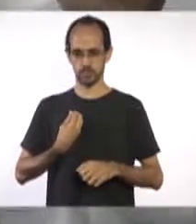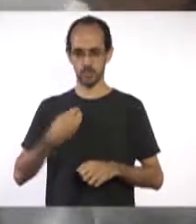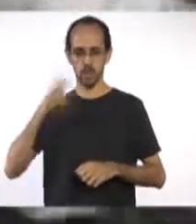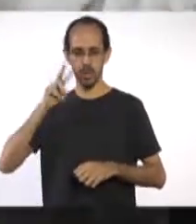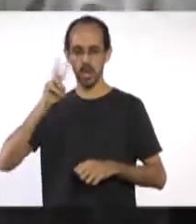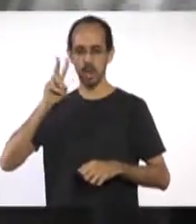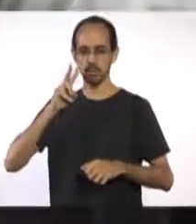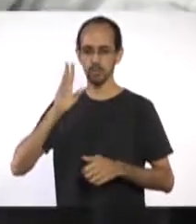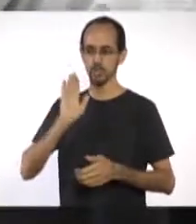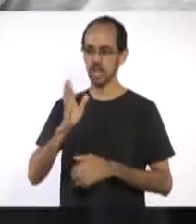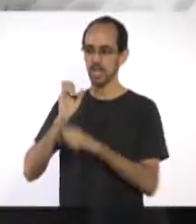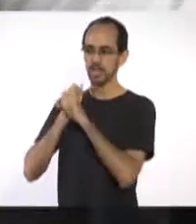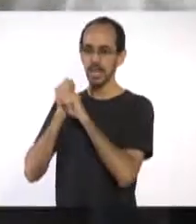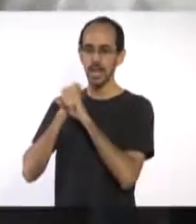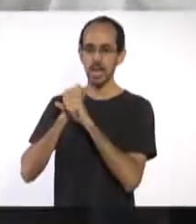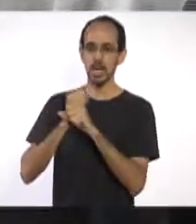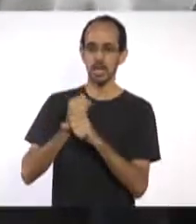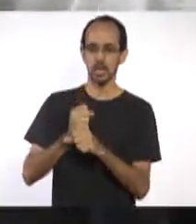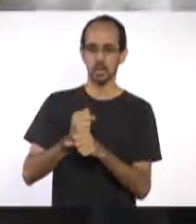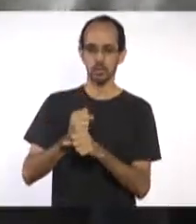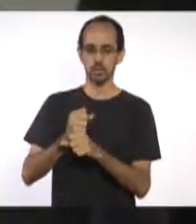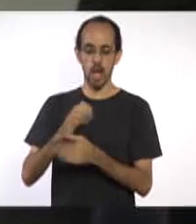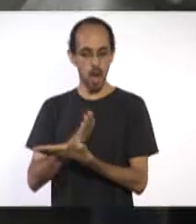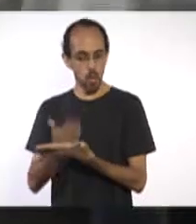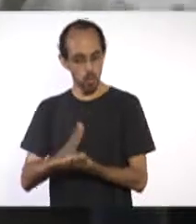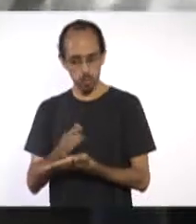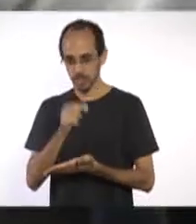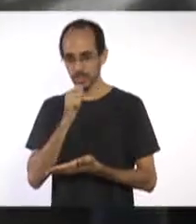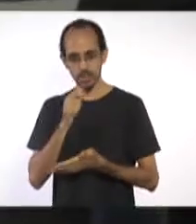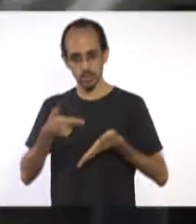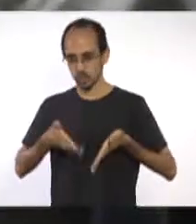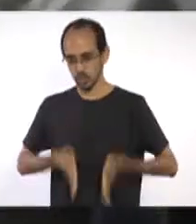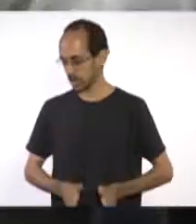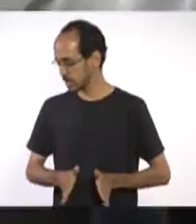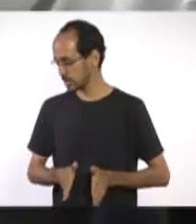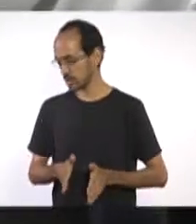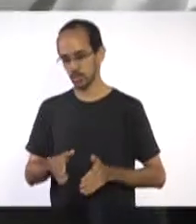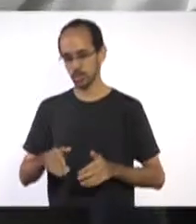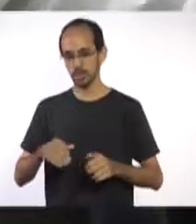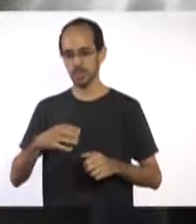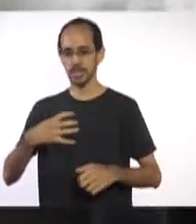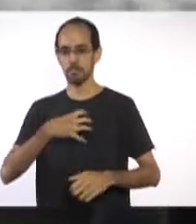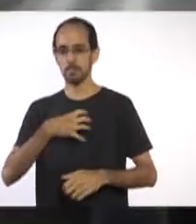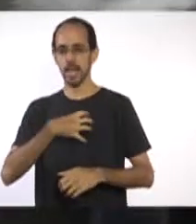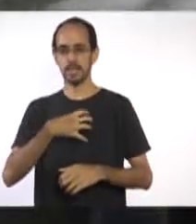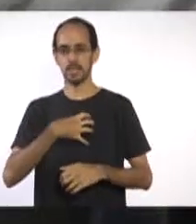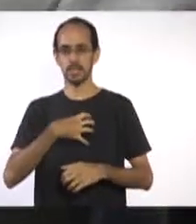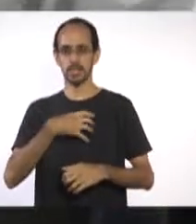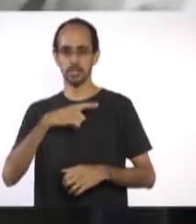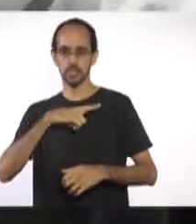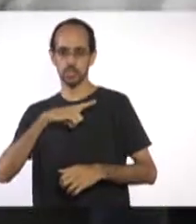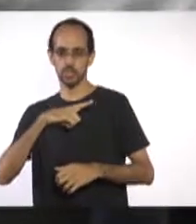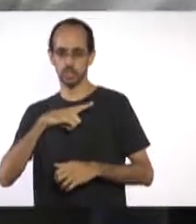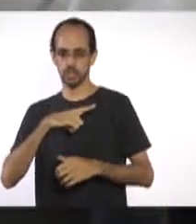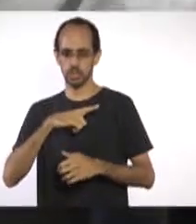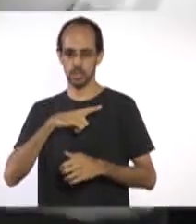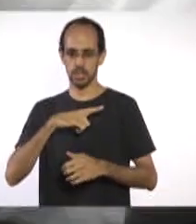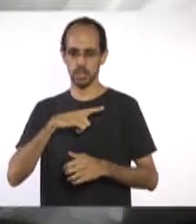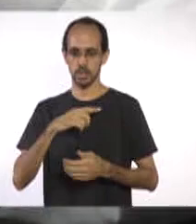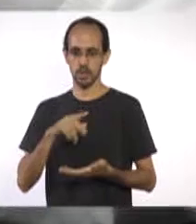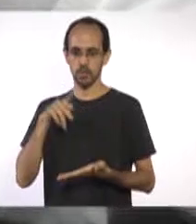talvez muita gente aqui não tenha nem nascido, mas na Bahia, uma vez, teve um fato envolvendo um banco e